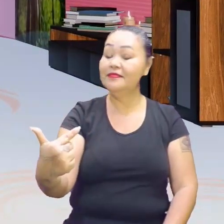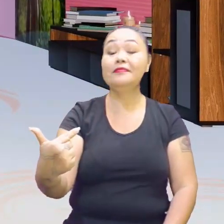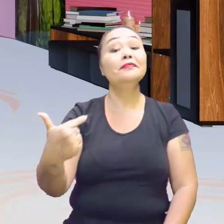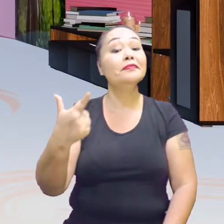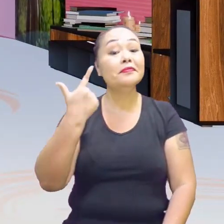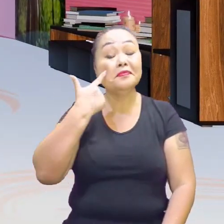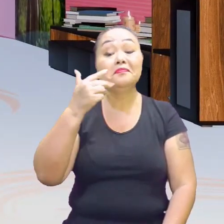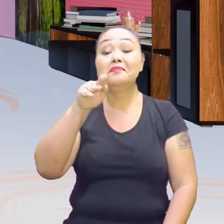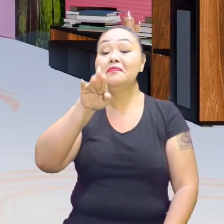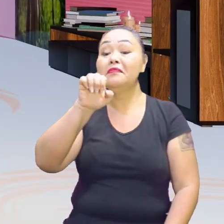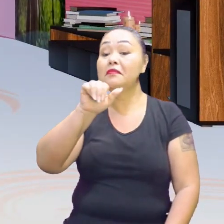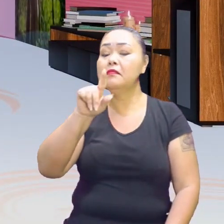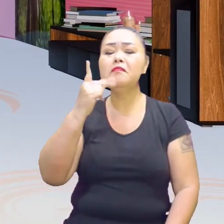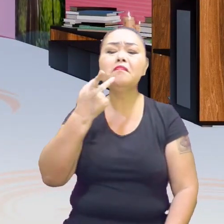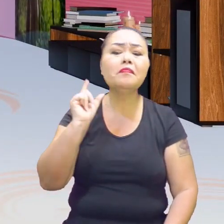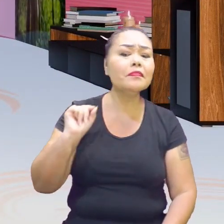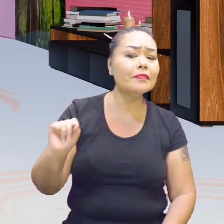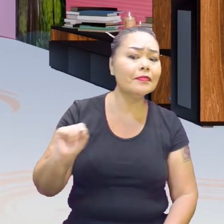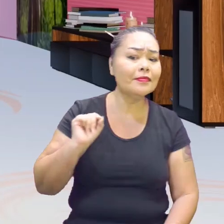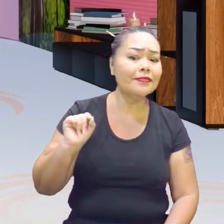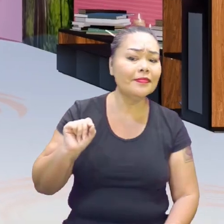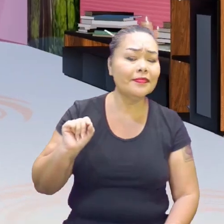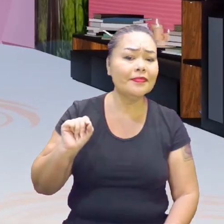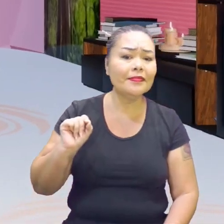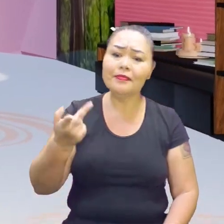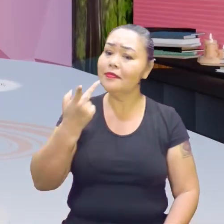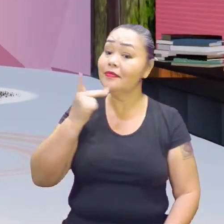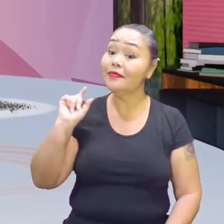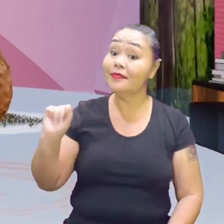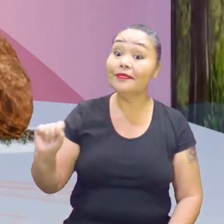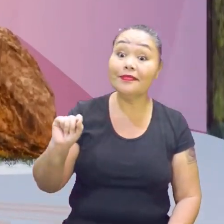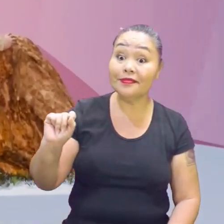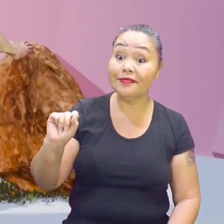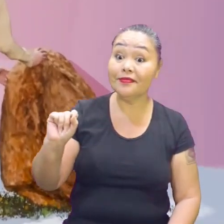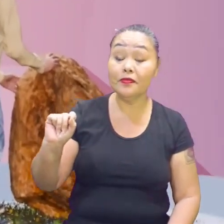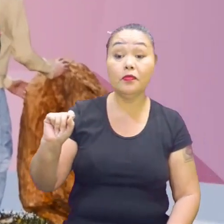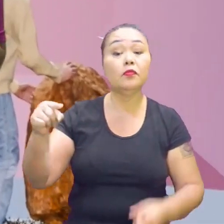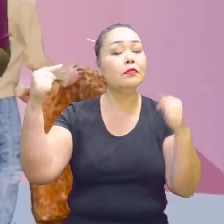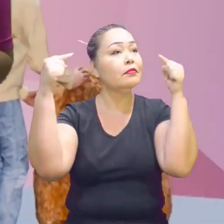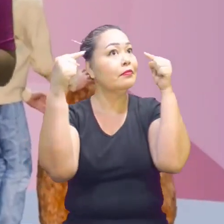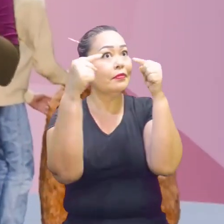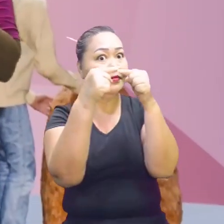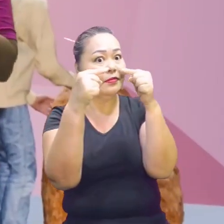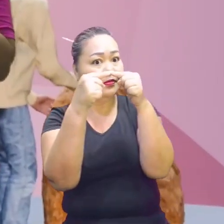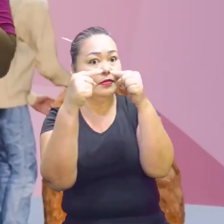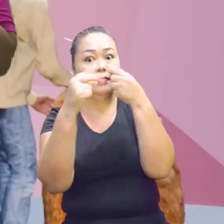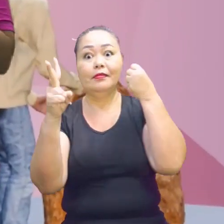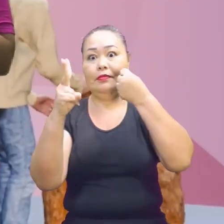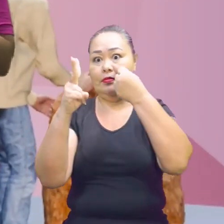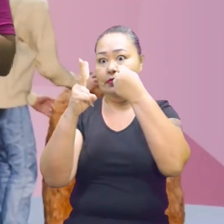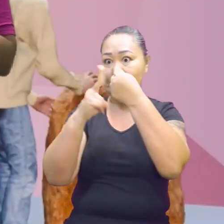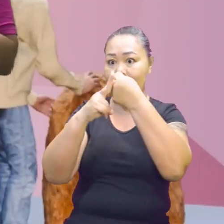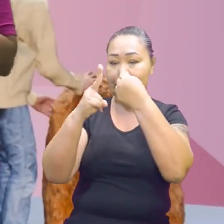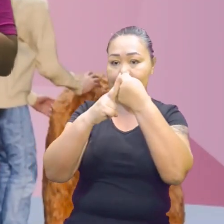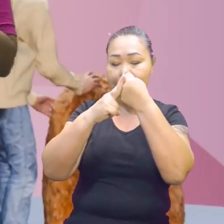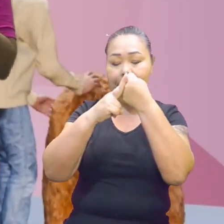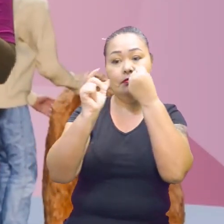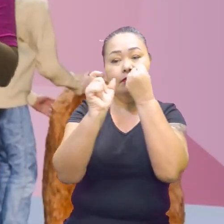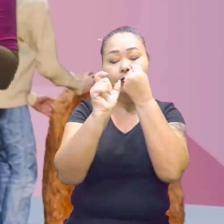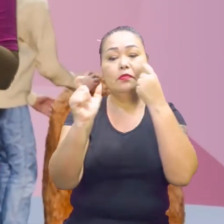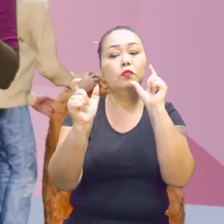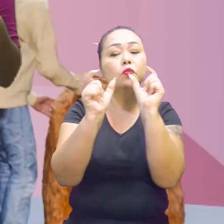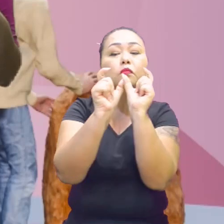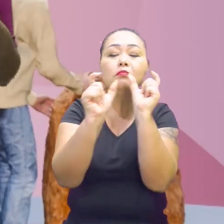54.2, Alessandra, falando sobre o que mesmo? O que nós falamos, hein? Concordância verbal. Olha.